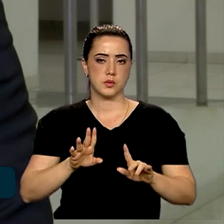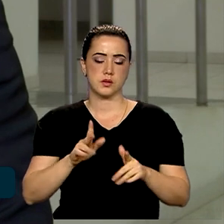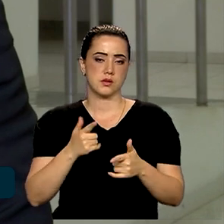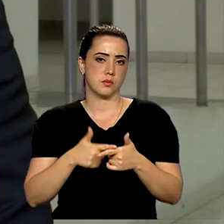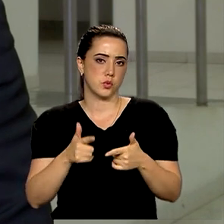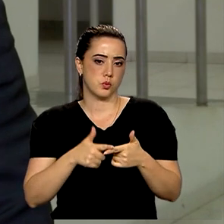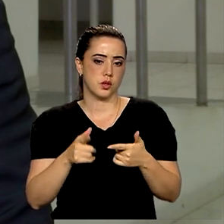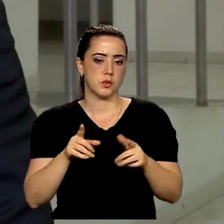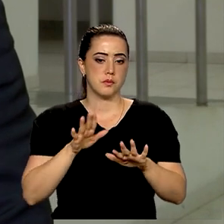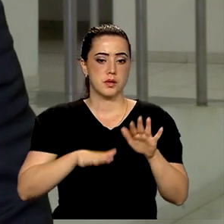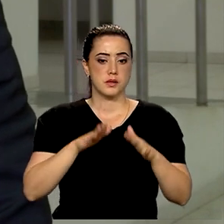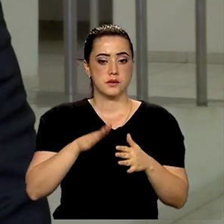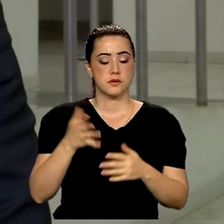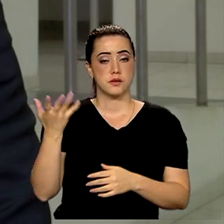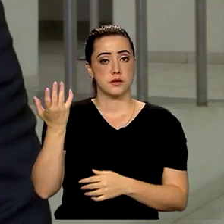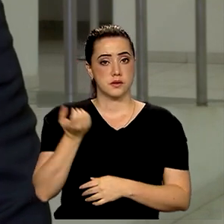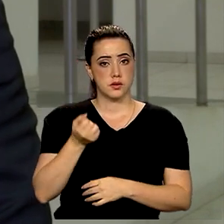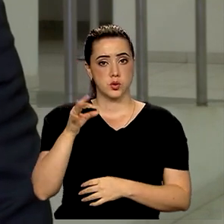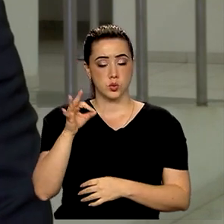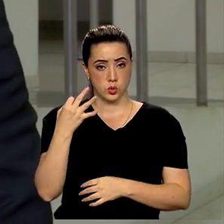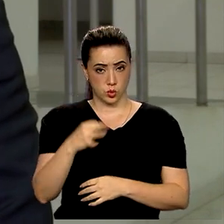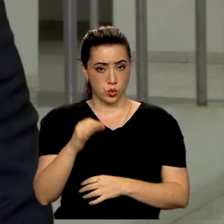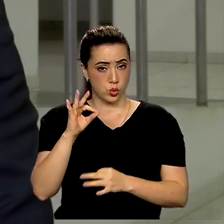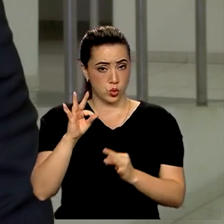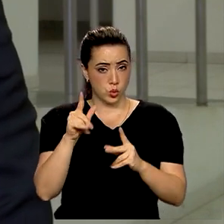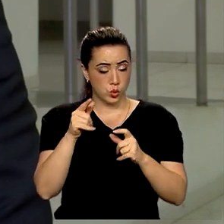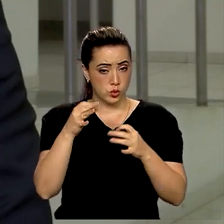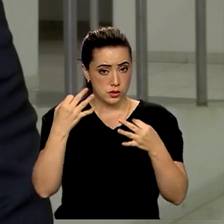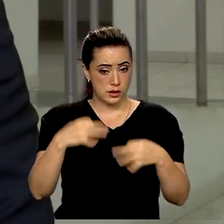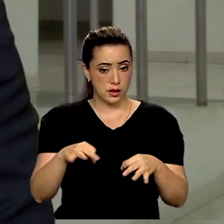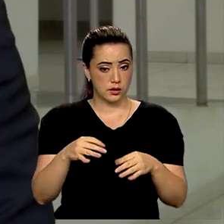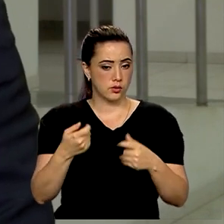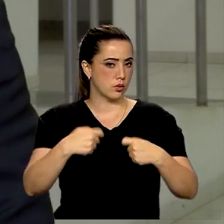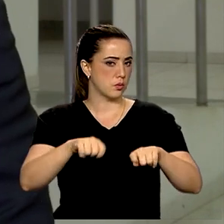né? Tem benefícios que quando o segurado tem tudo pronto, é dispensado o pós-perícia.